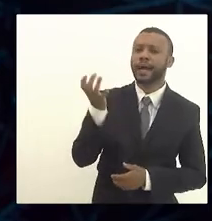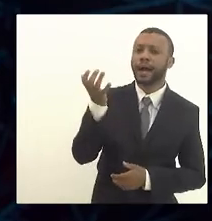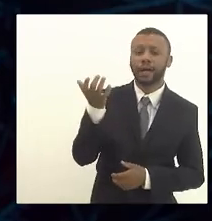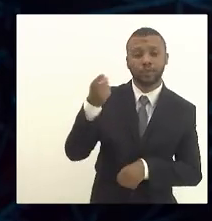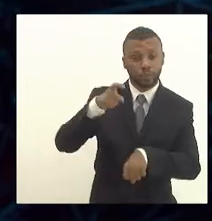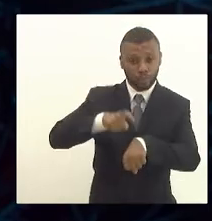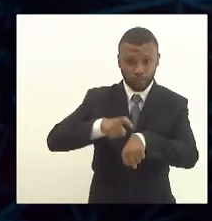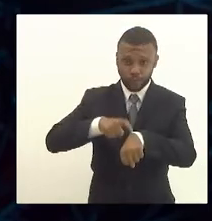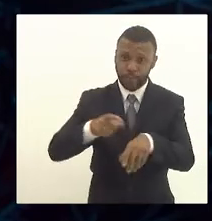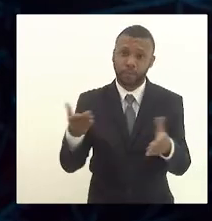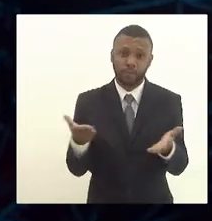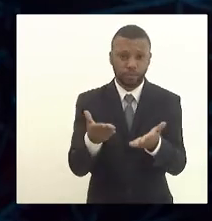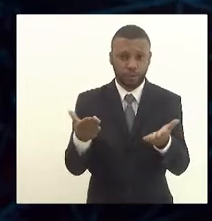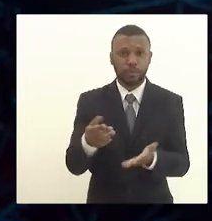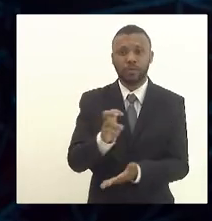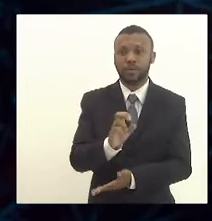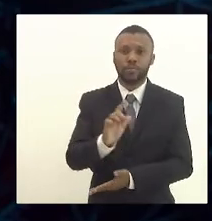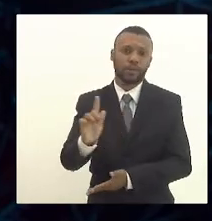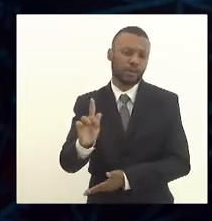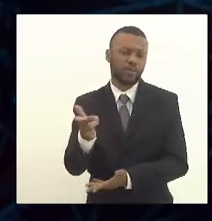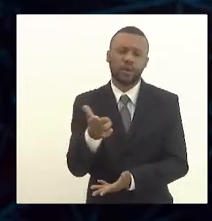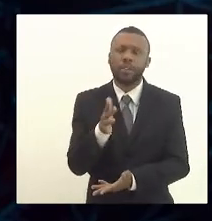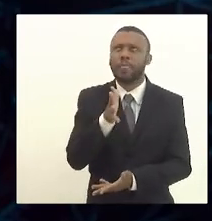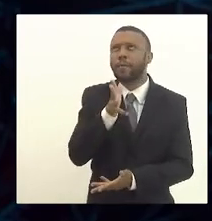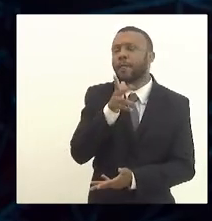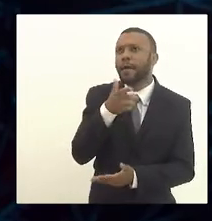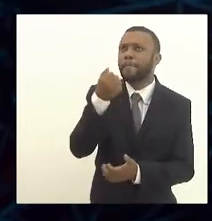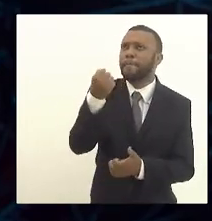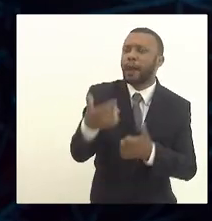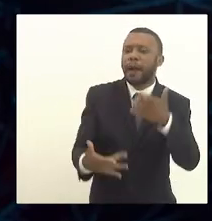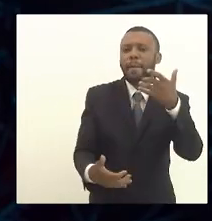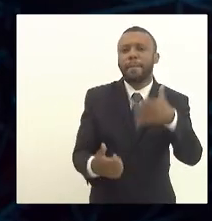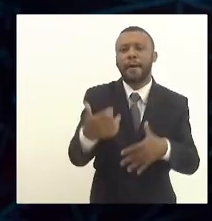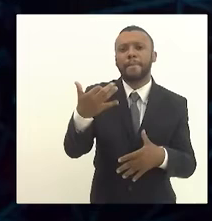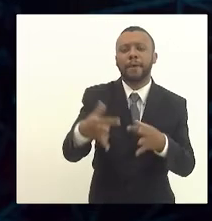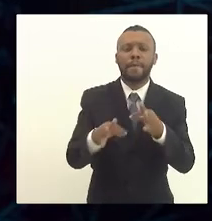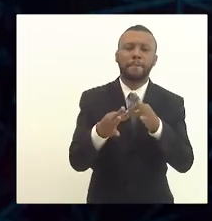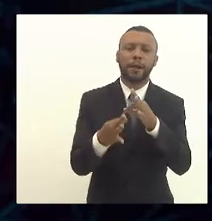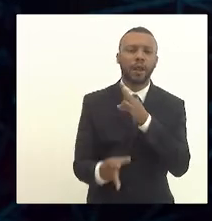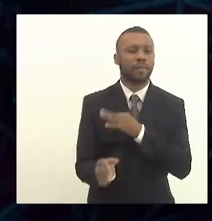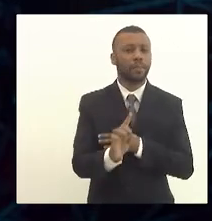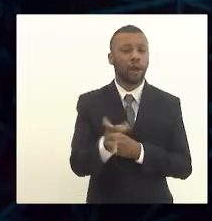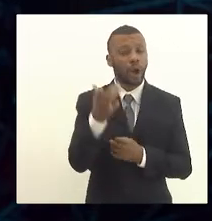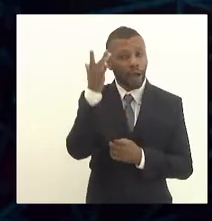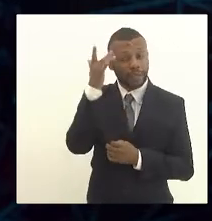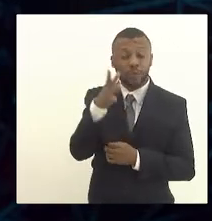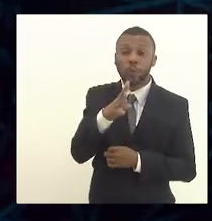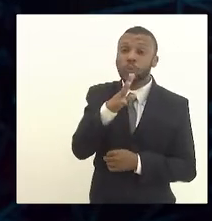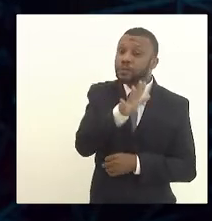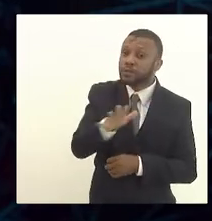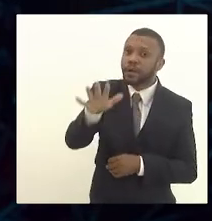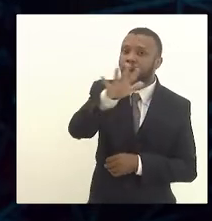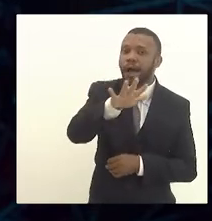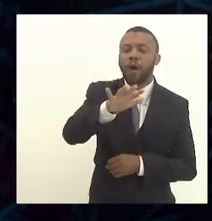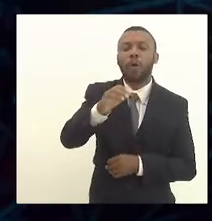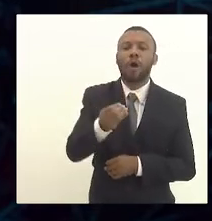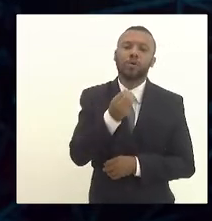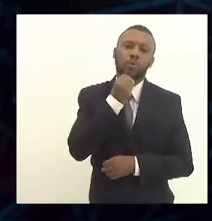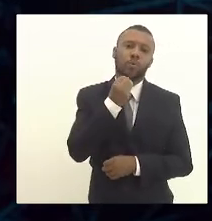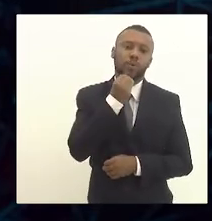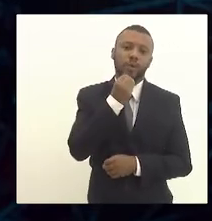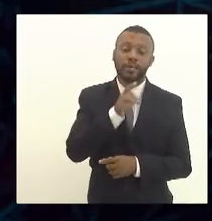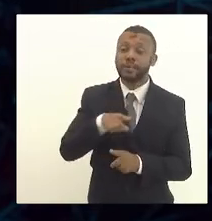vou aqui me demorar muito, já foi bem colocado, eu acho que é de conhecimento geral, as oportunidades e também os